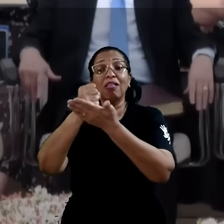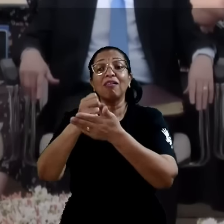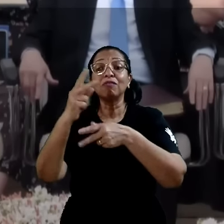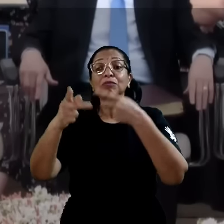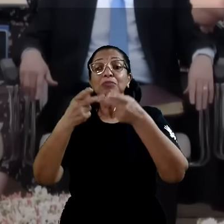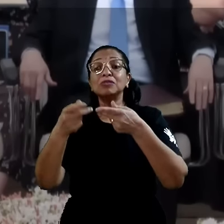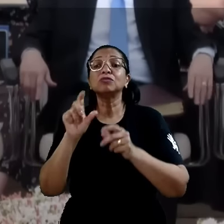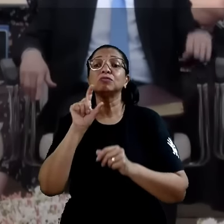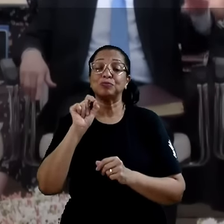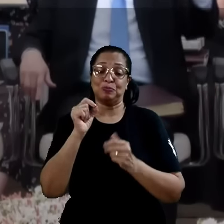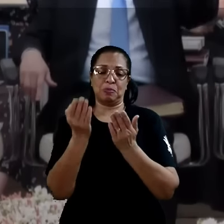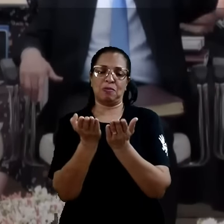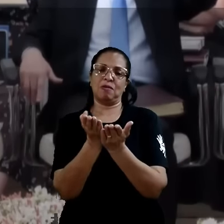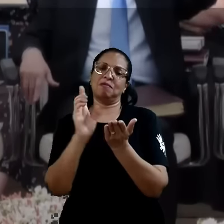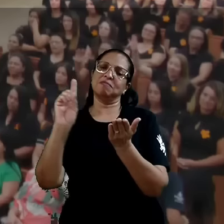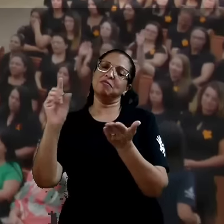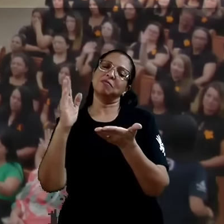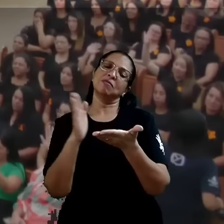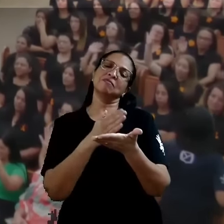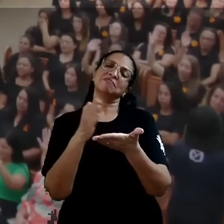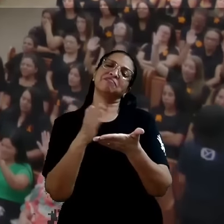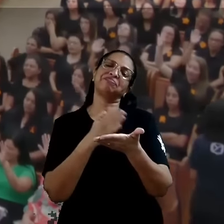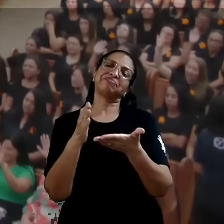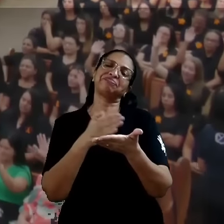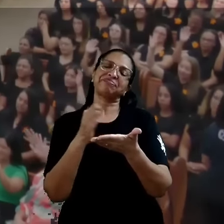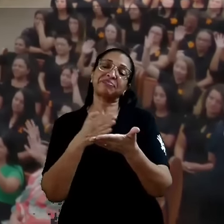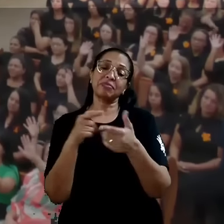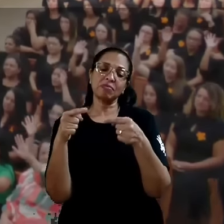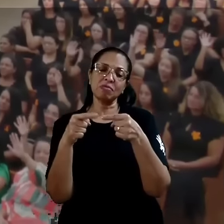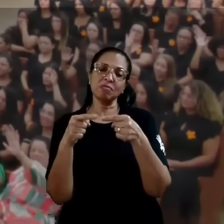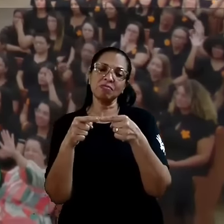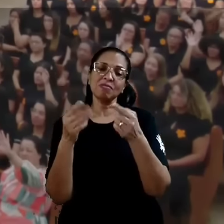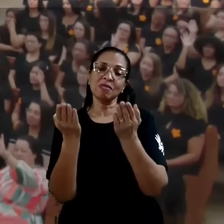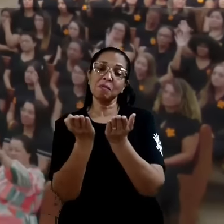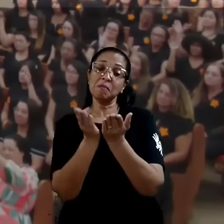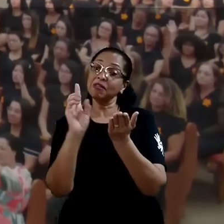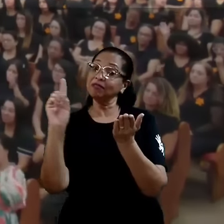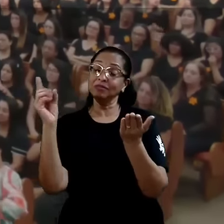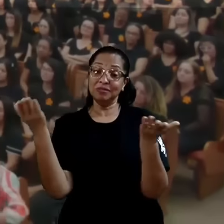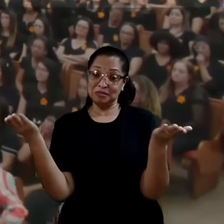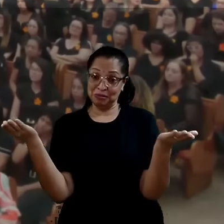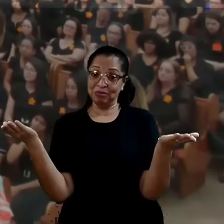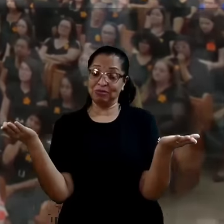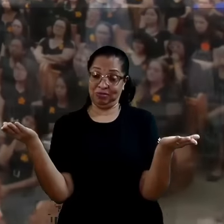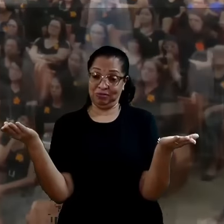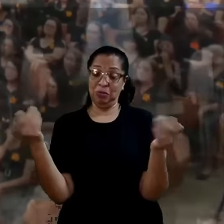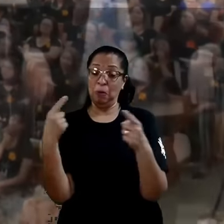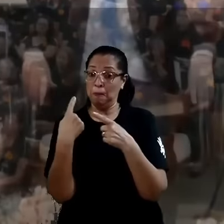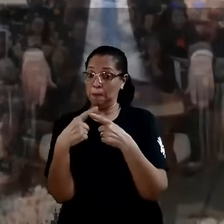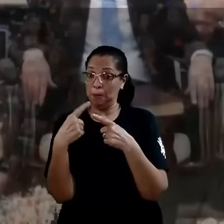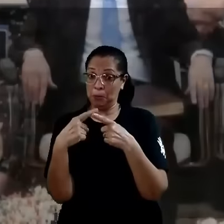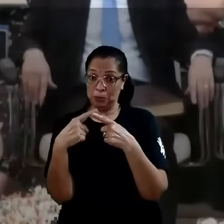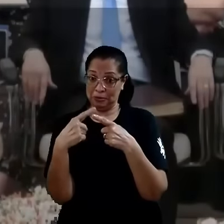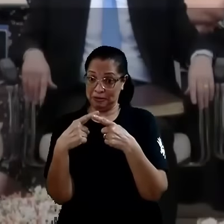Deus ele pode contar com você o lá tem que ser lugar de